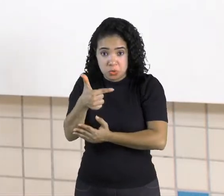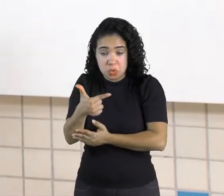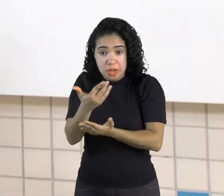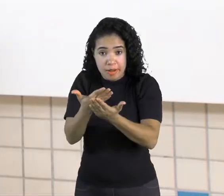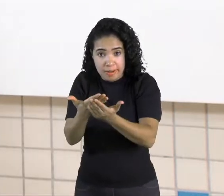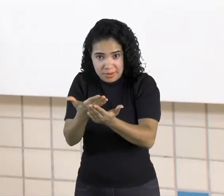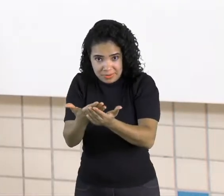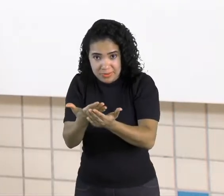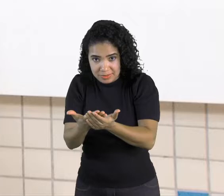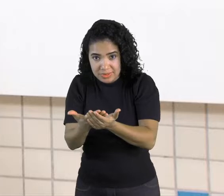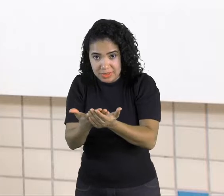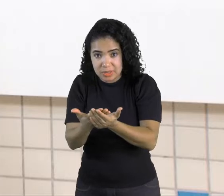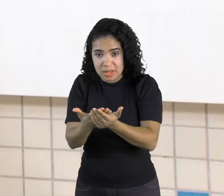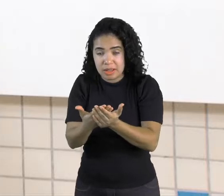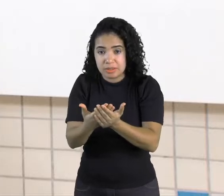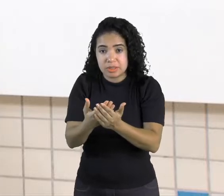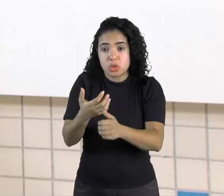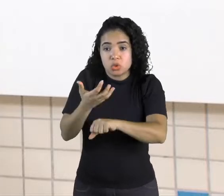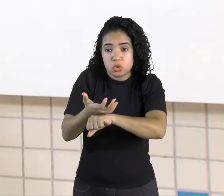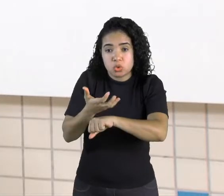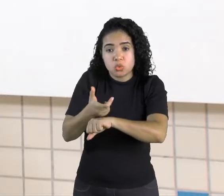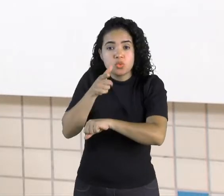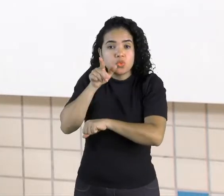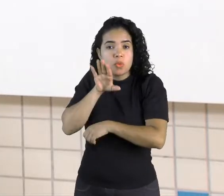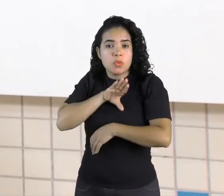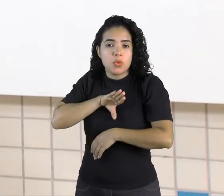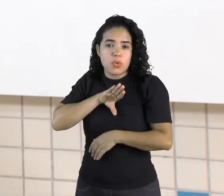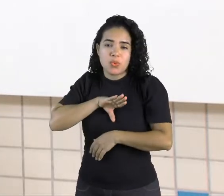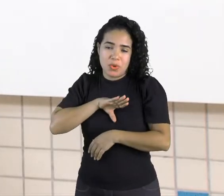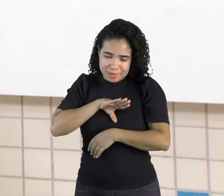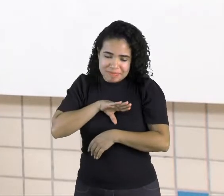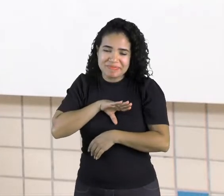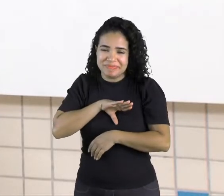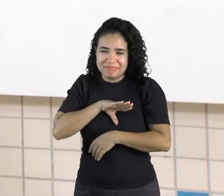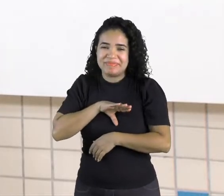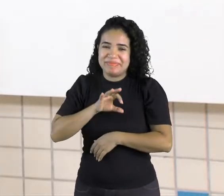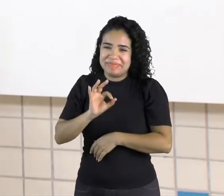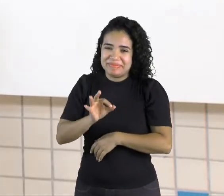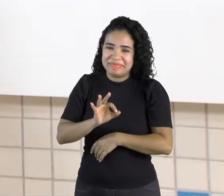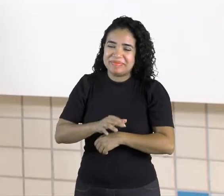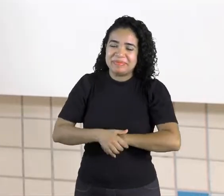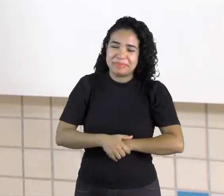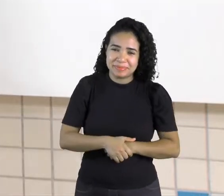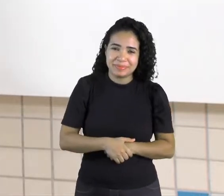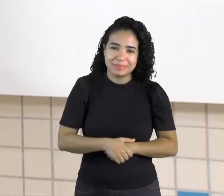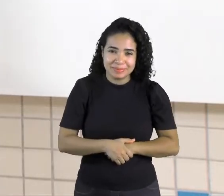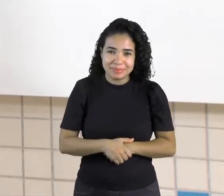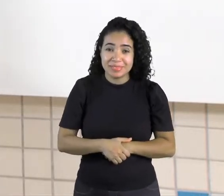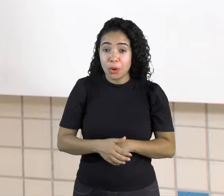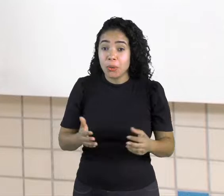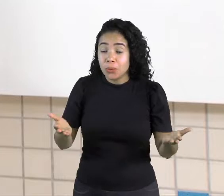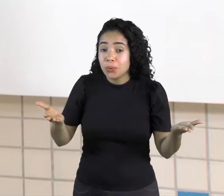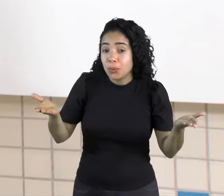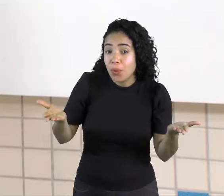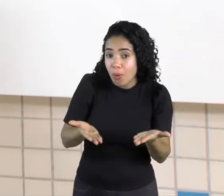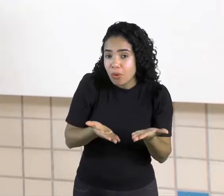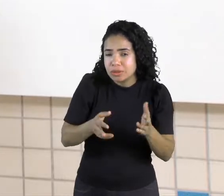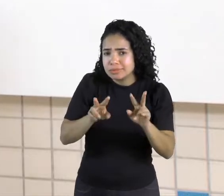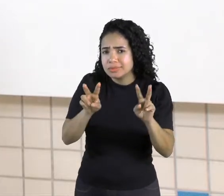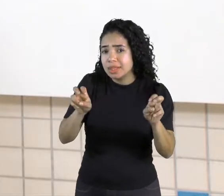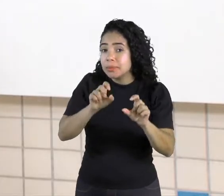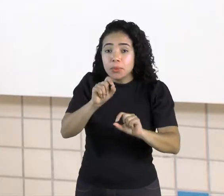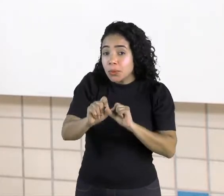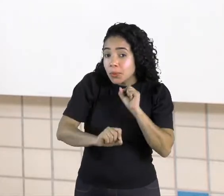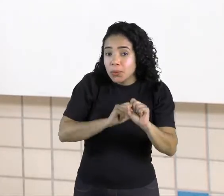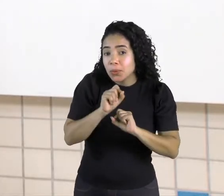aula do componente curricular de língua portuguesa. É isso mesmo. E hoje nós vamos tratar sobre o